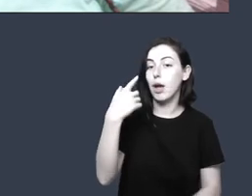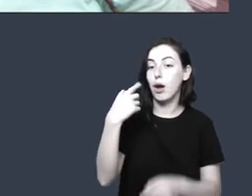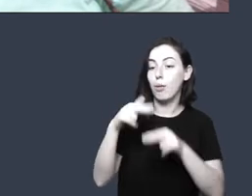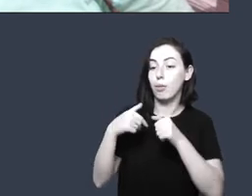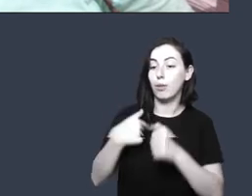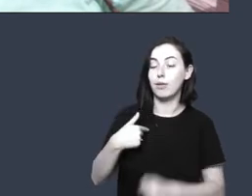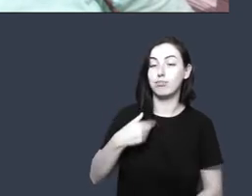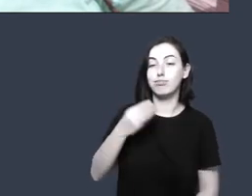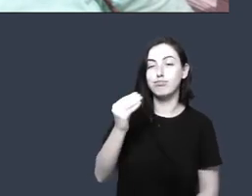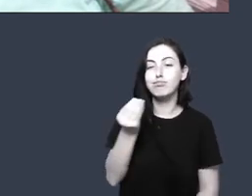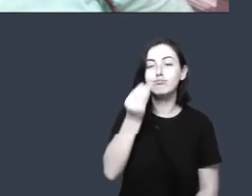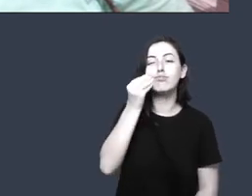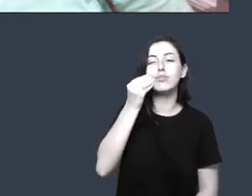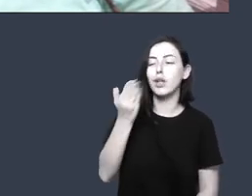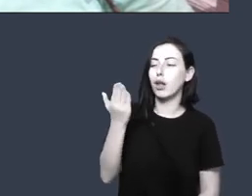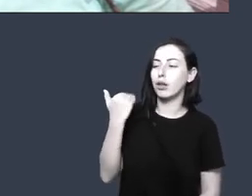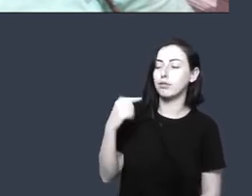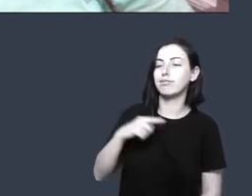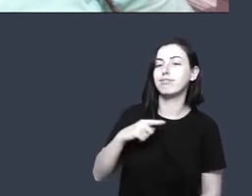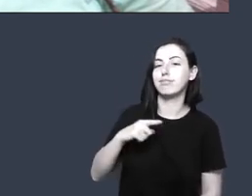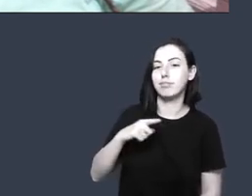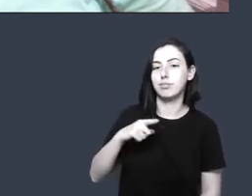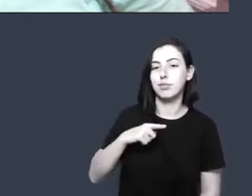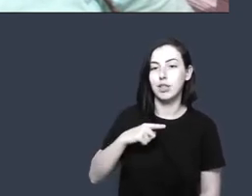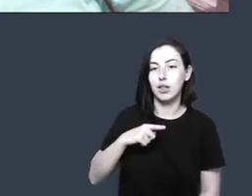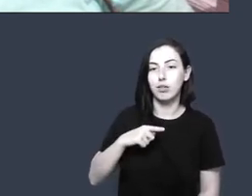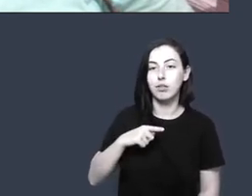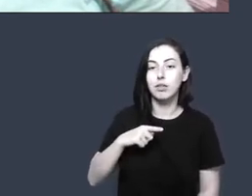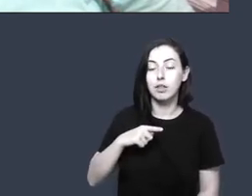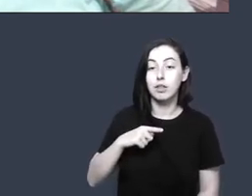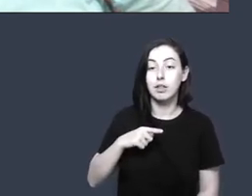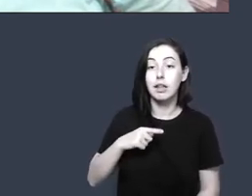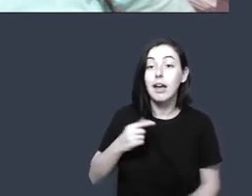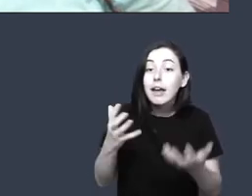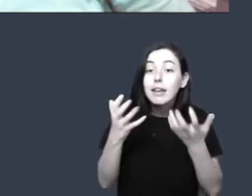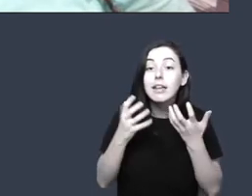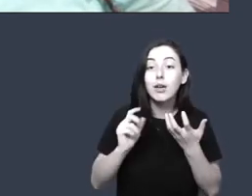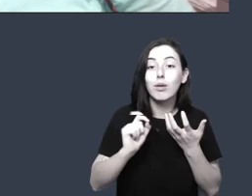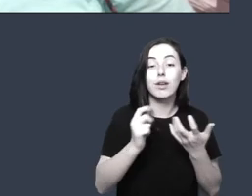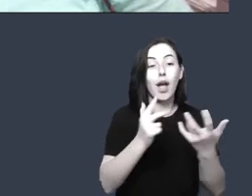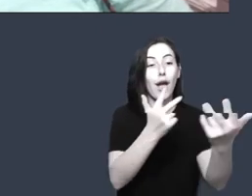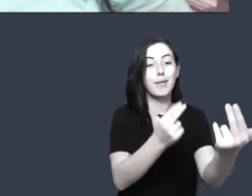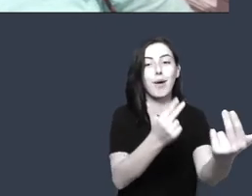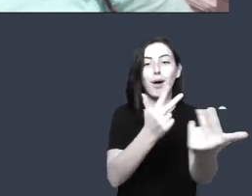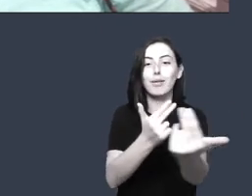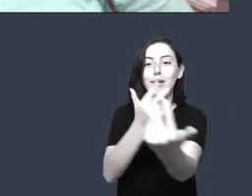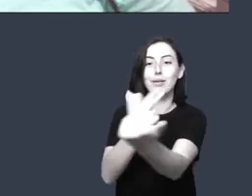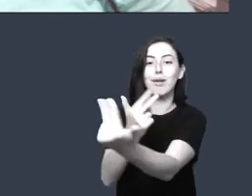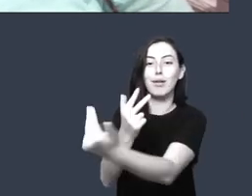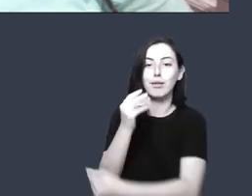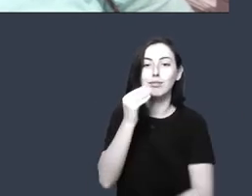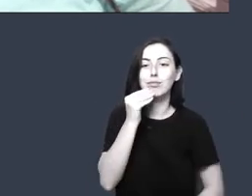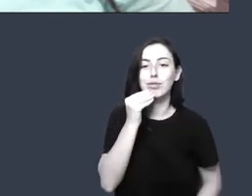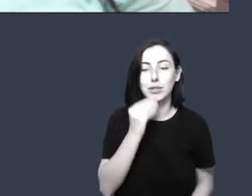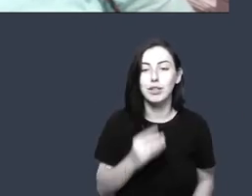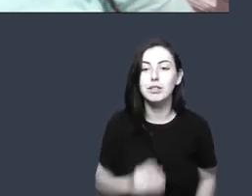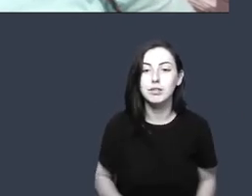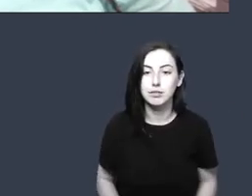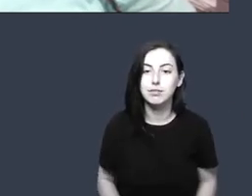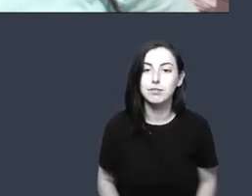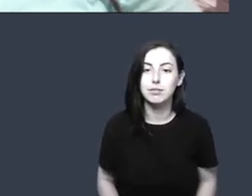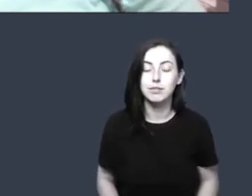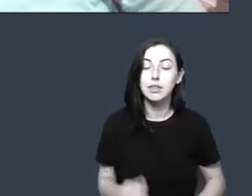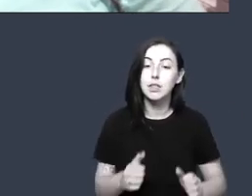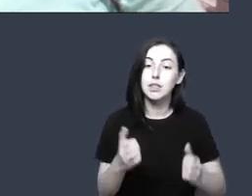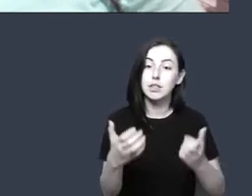tive, né? E querendo que outras pessoas também tivessem oportunidade.